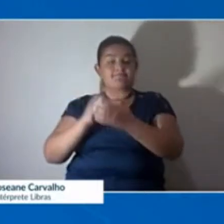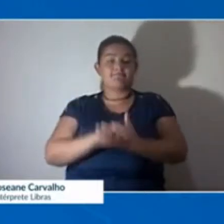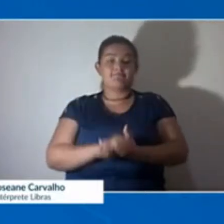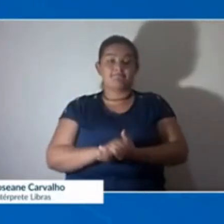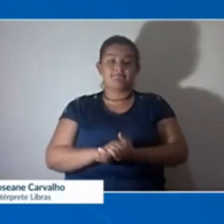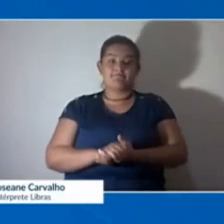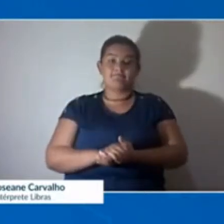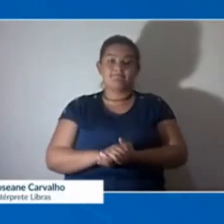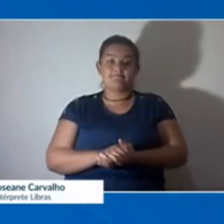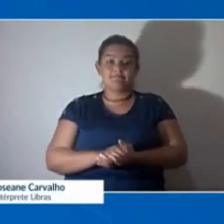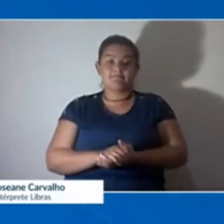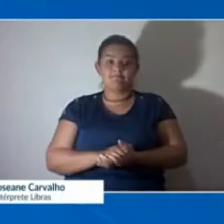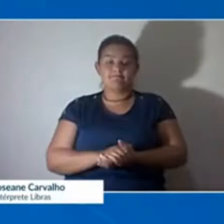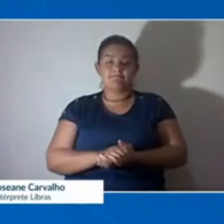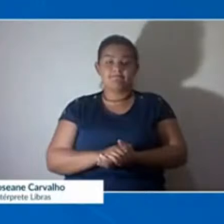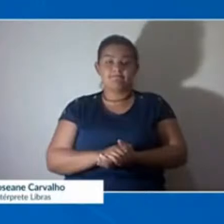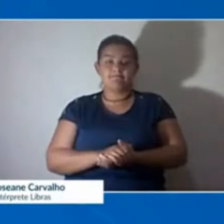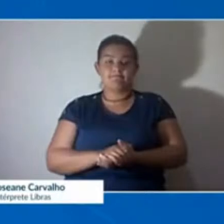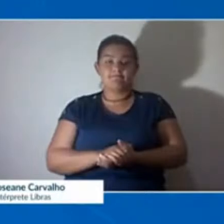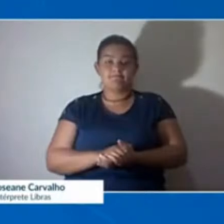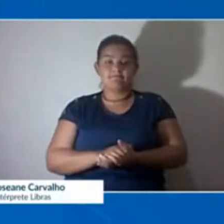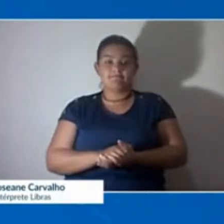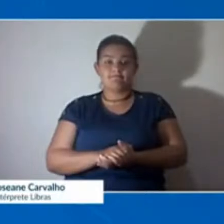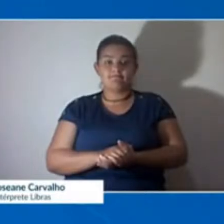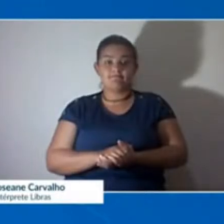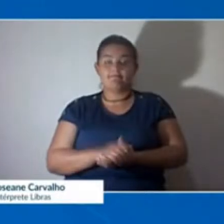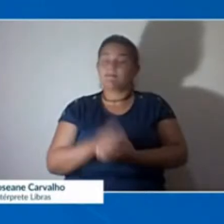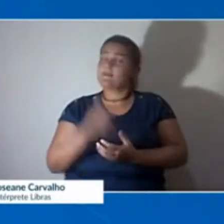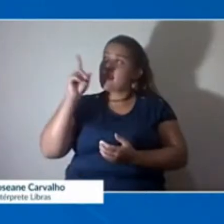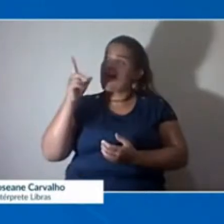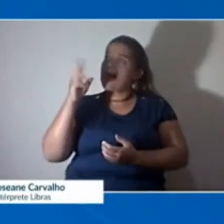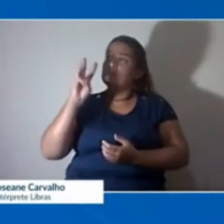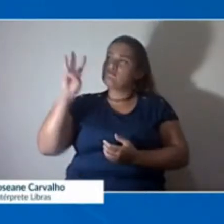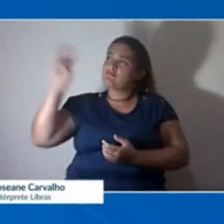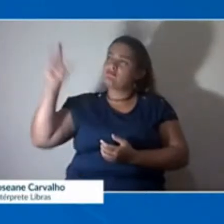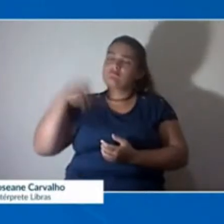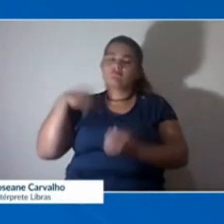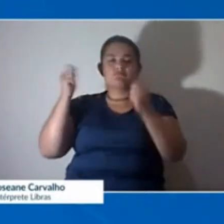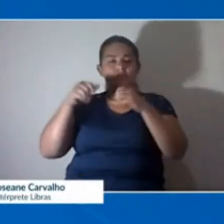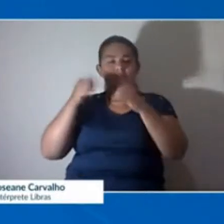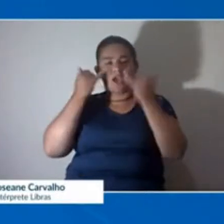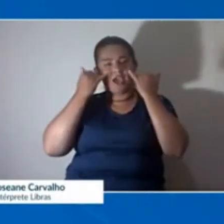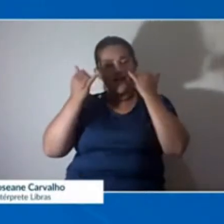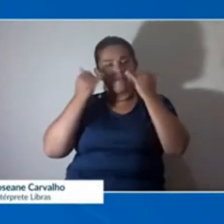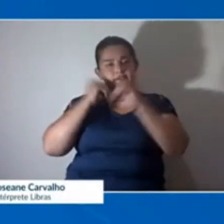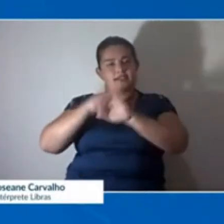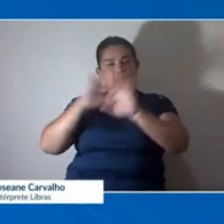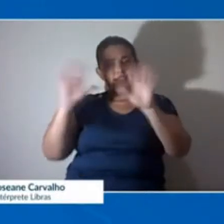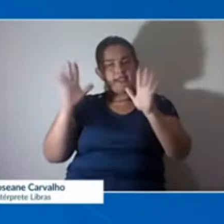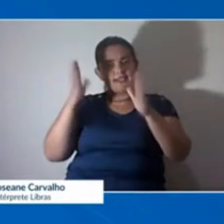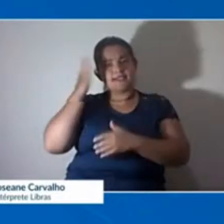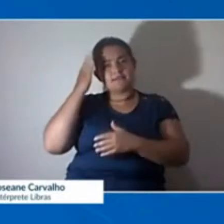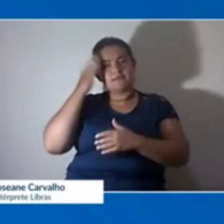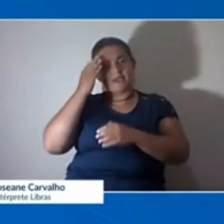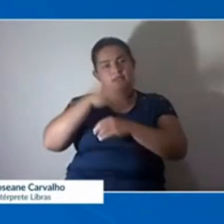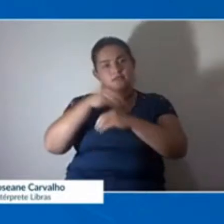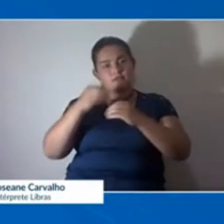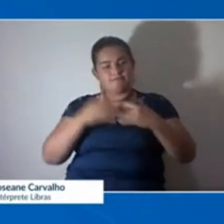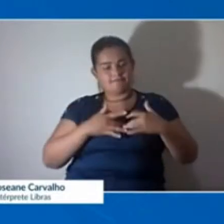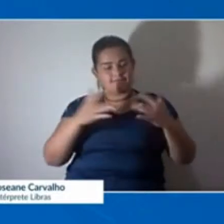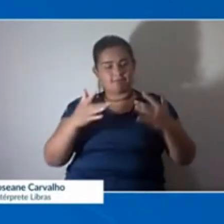ufg.br/UFG Solidária, tudo junto e sem acento. Lá você confere todas as informações sobre essa ação. E também tem um outro